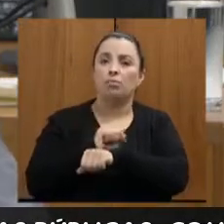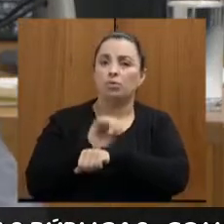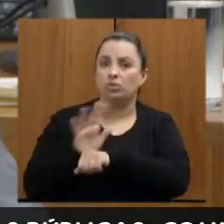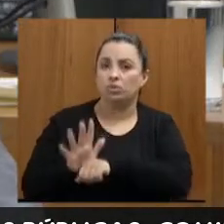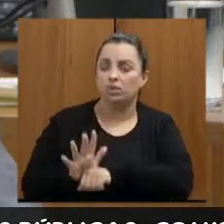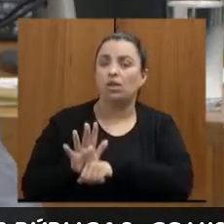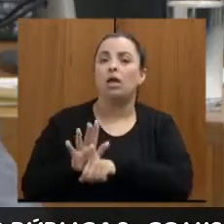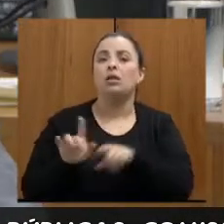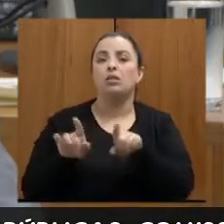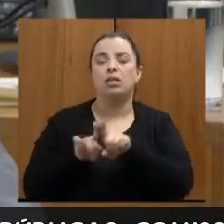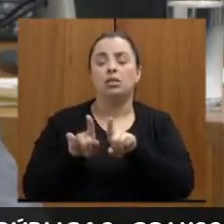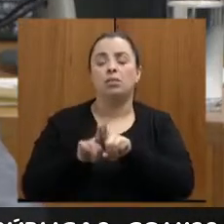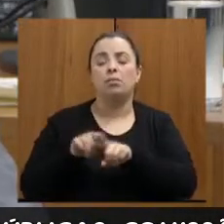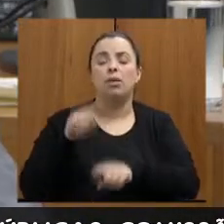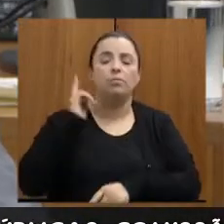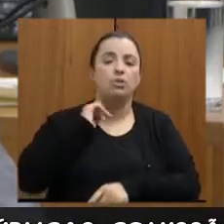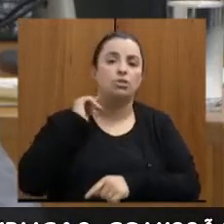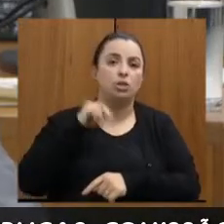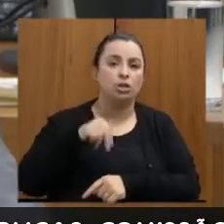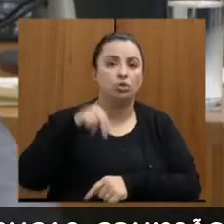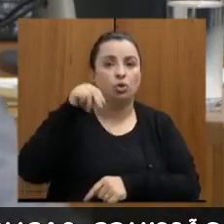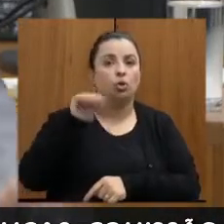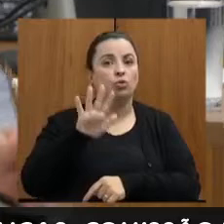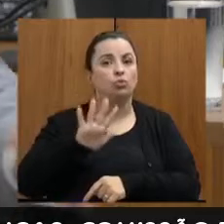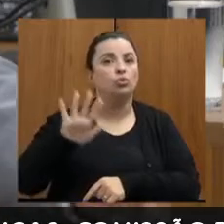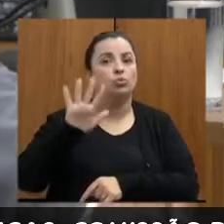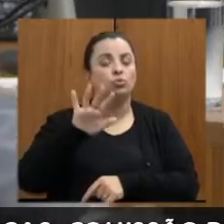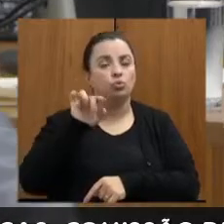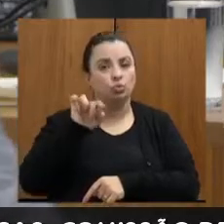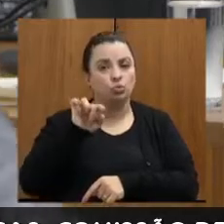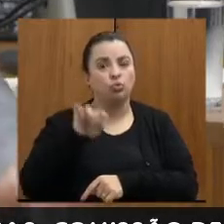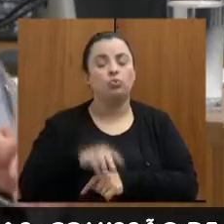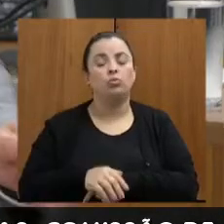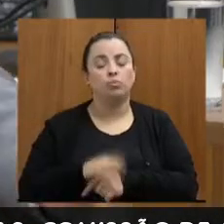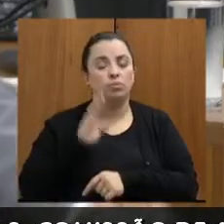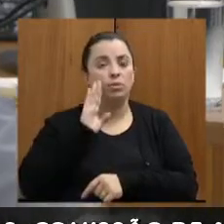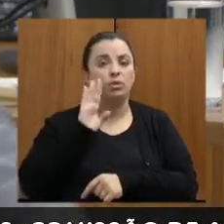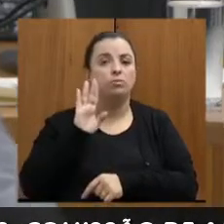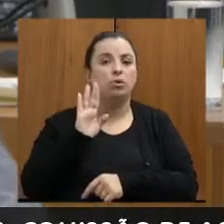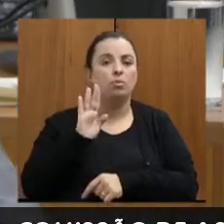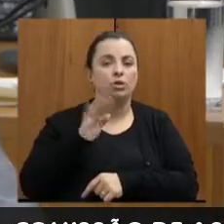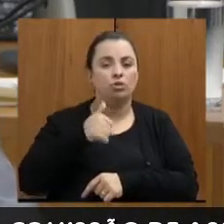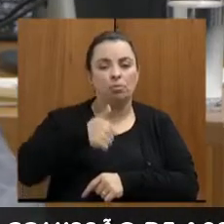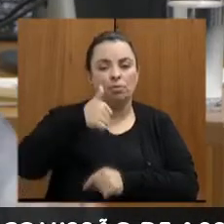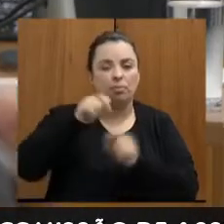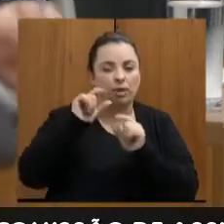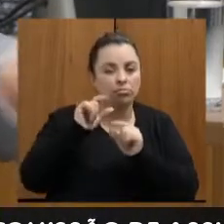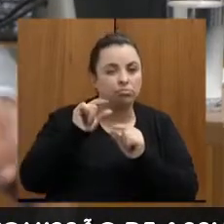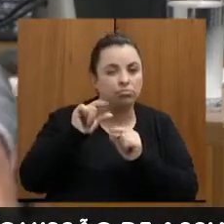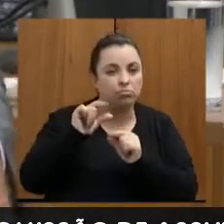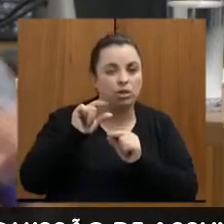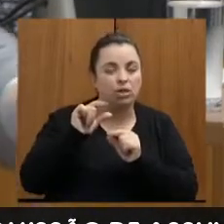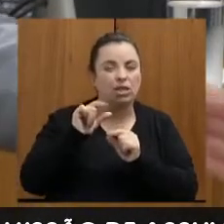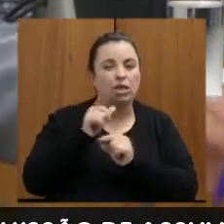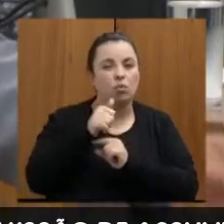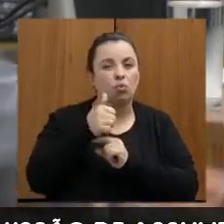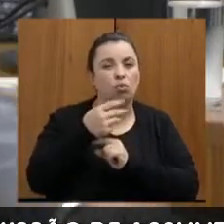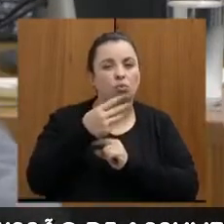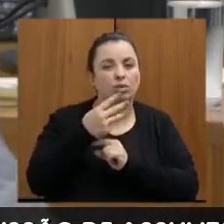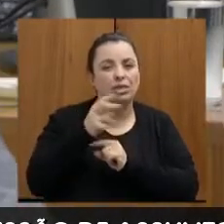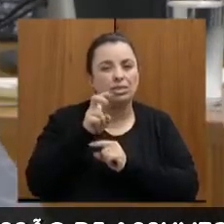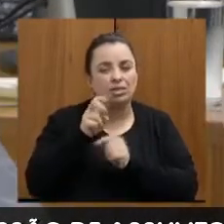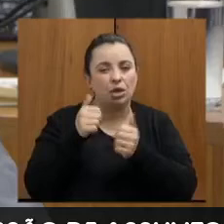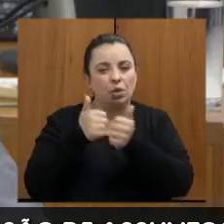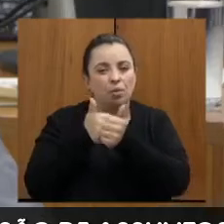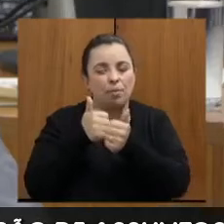para o Norte Minas inteiro aquela principalmente pela primeira parte né que sai da 135